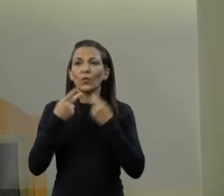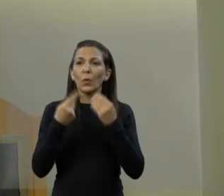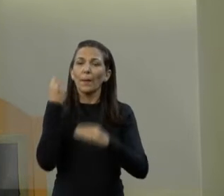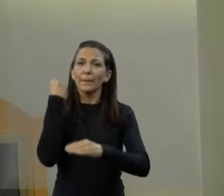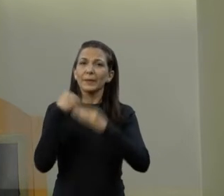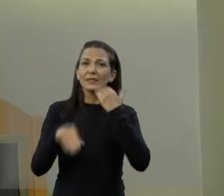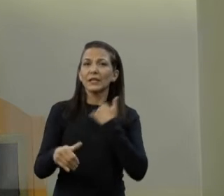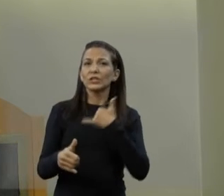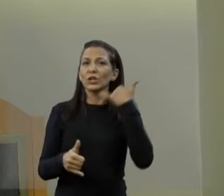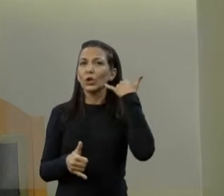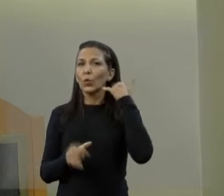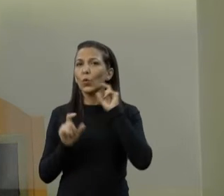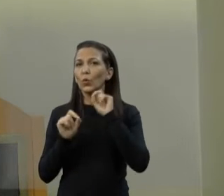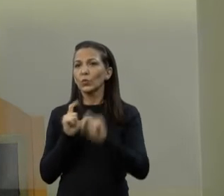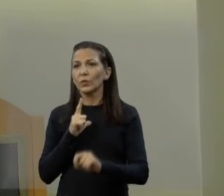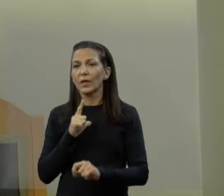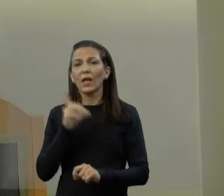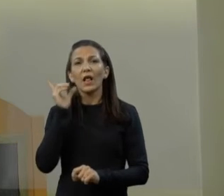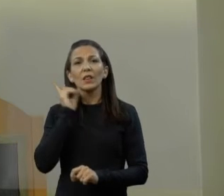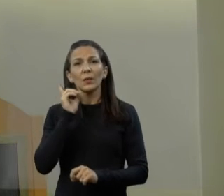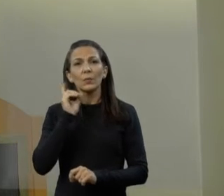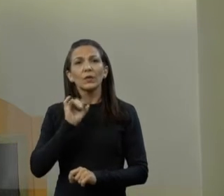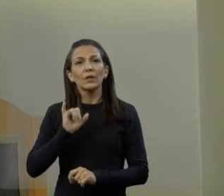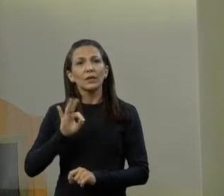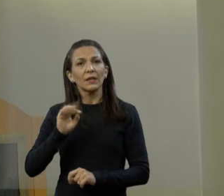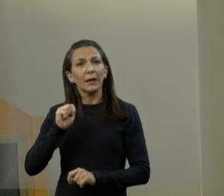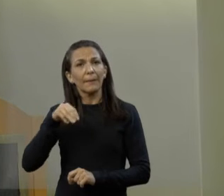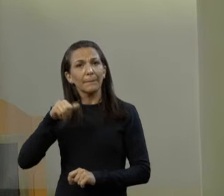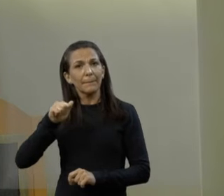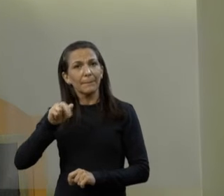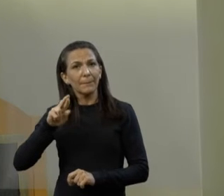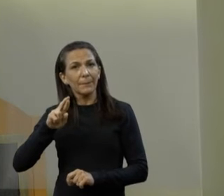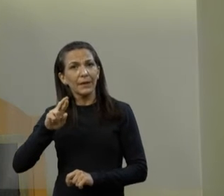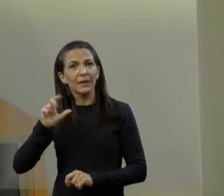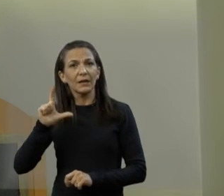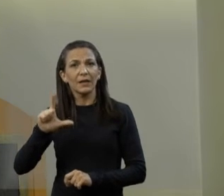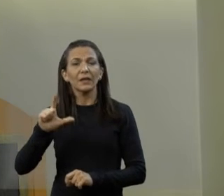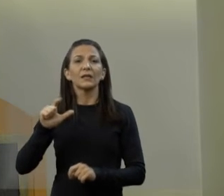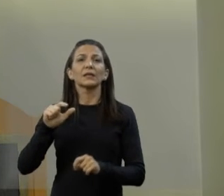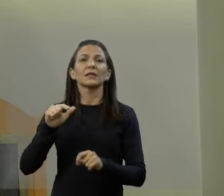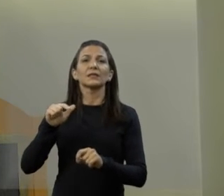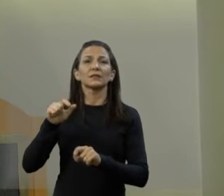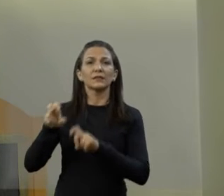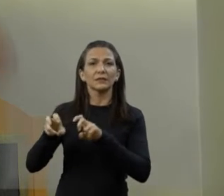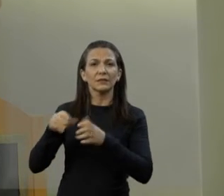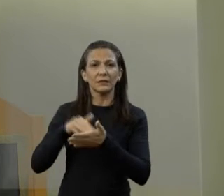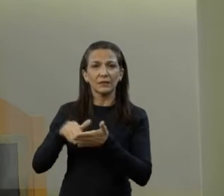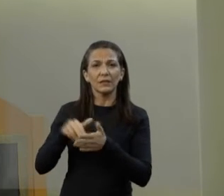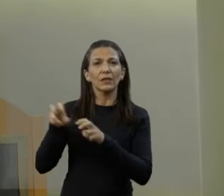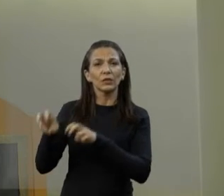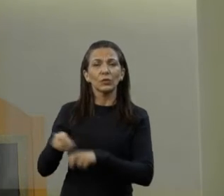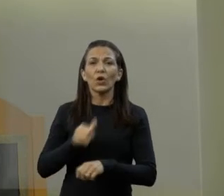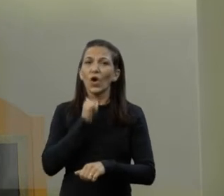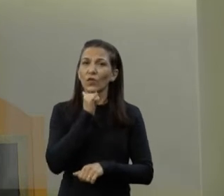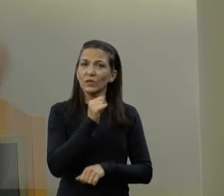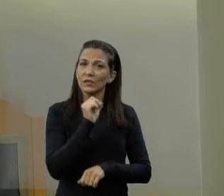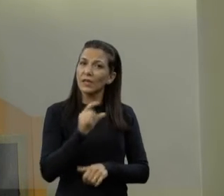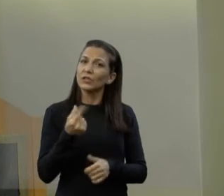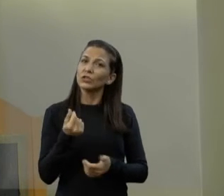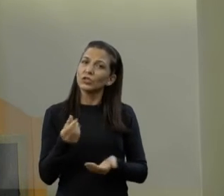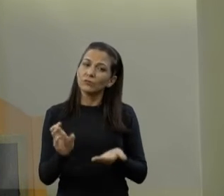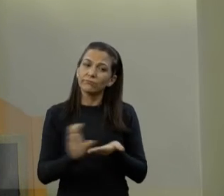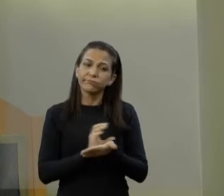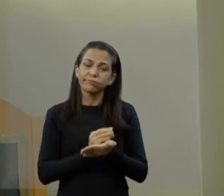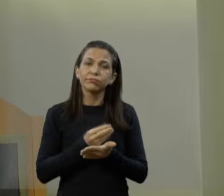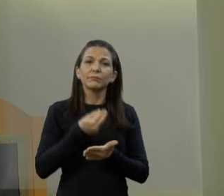mandou mensagem já ligou para o deputado Itamar Borges exercício na Secretaria da Agricultura que falou Pode anunciar que vai vir